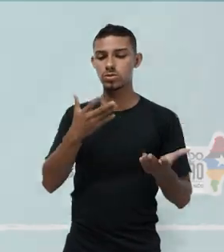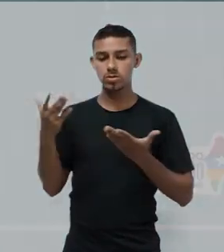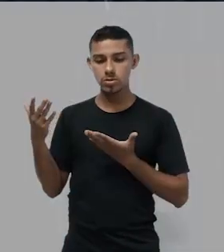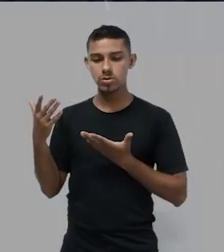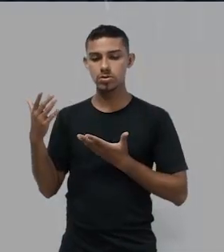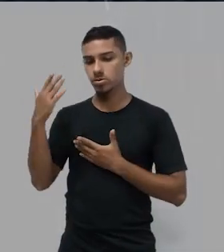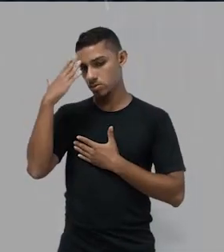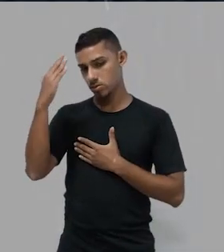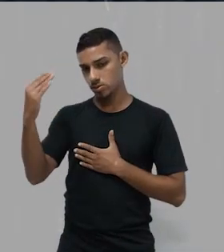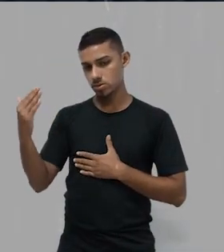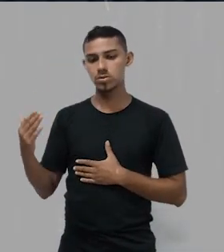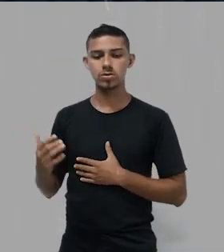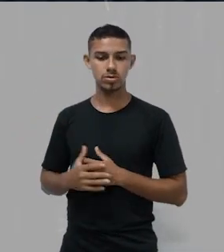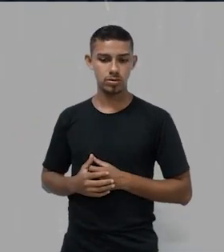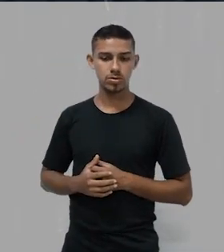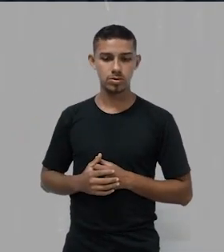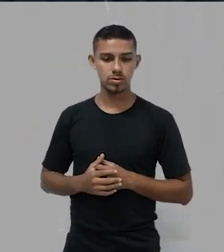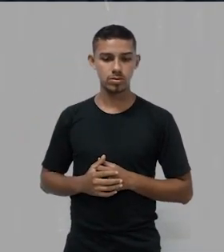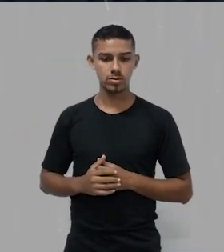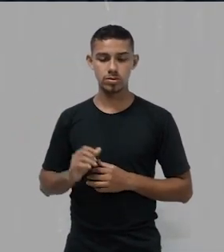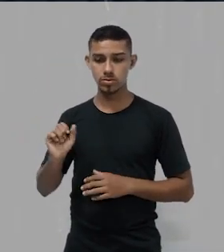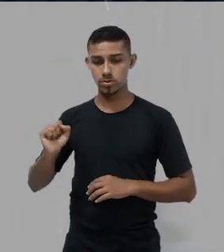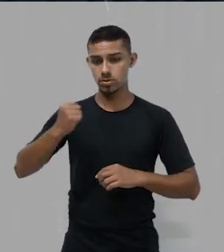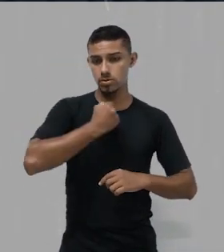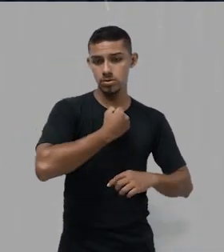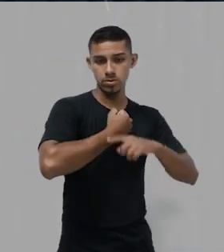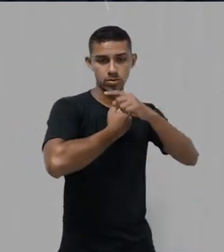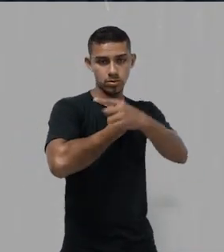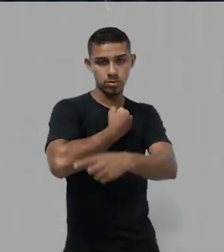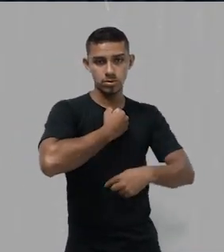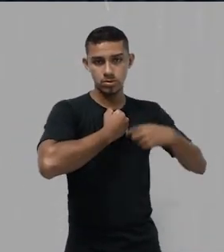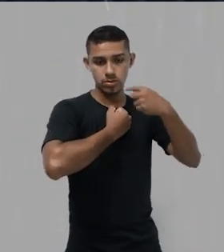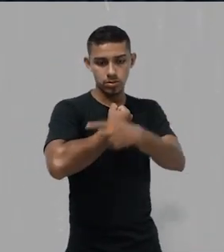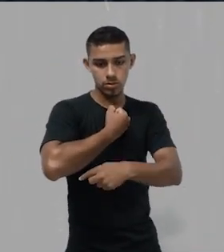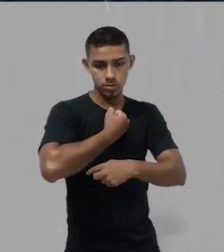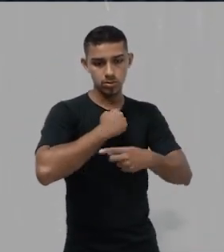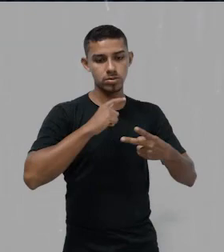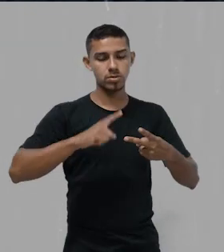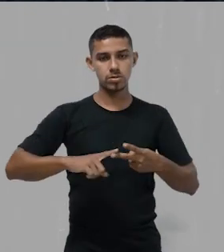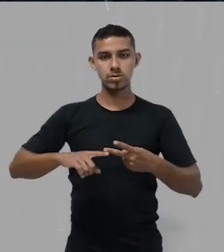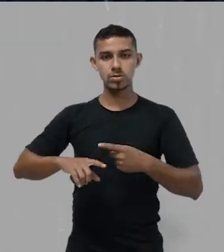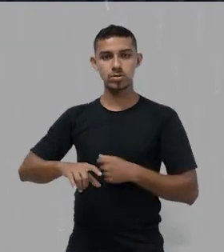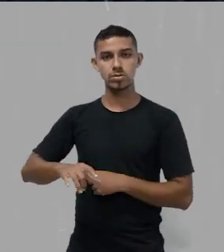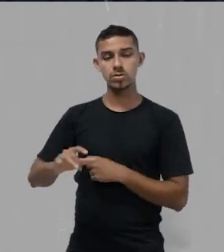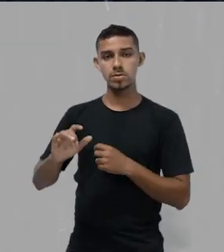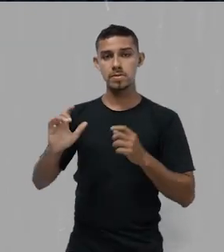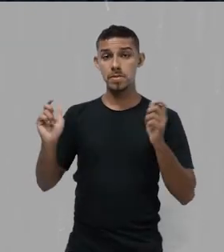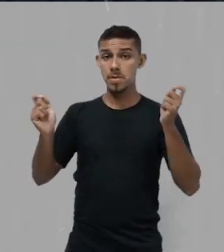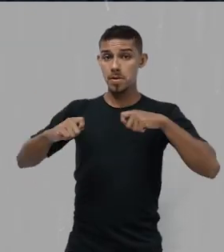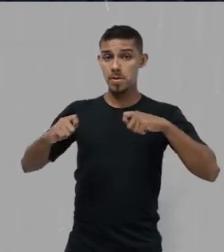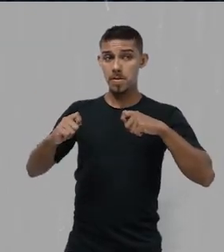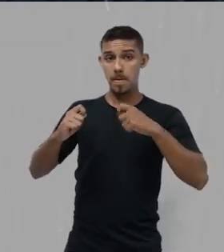pop de vocês, o Capitão América e o Batman, para vocês entenderem como o cubismo ele vai sendo